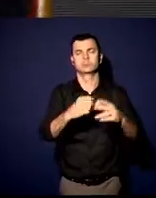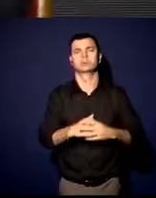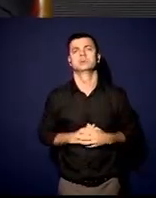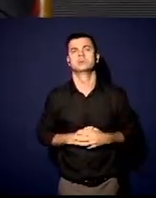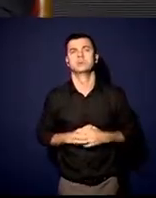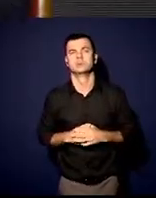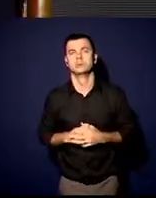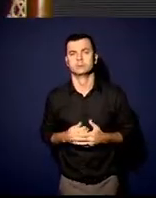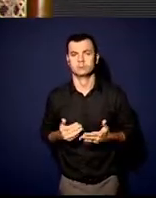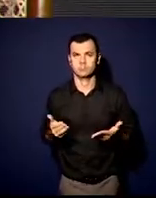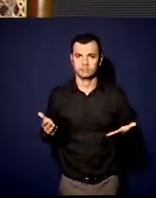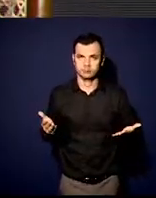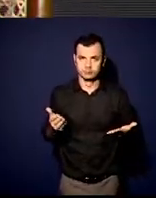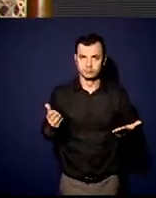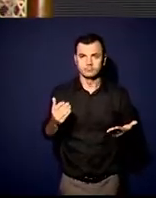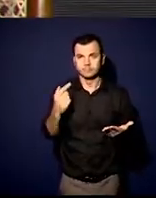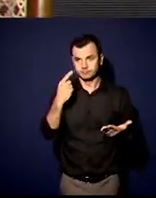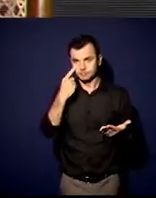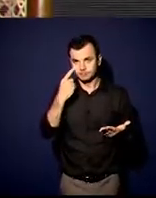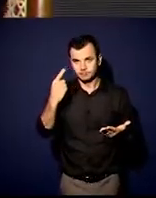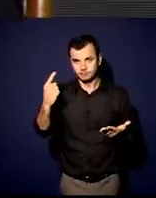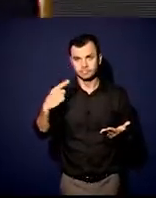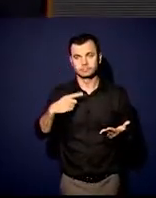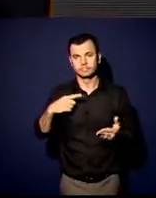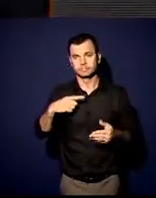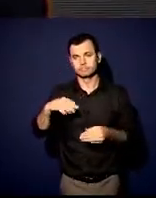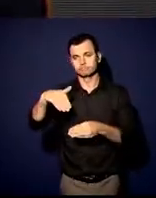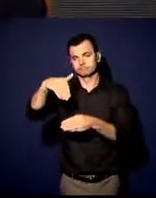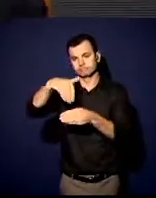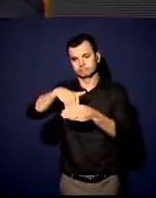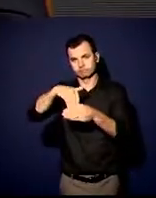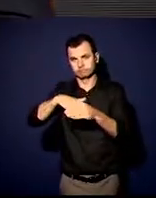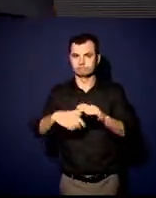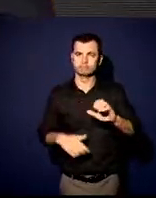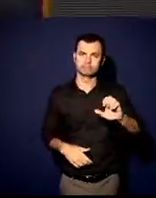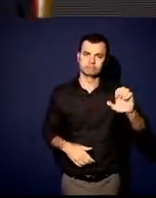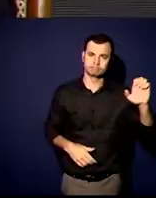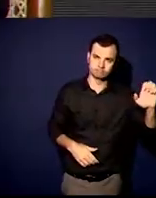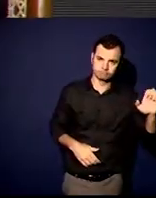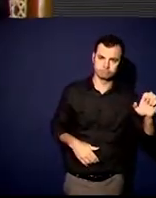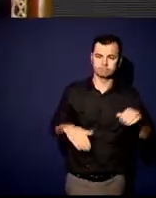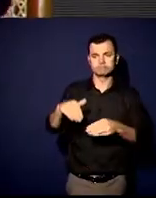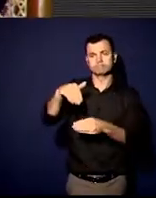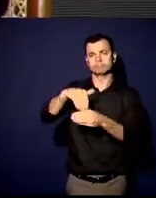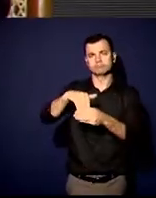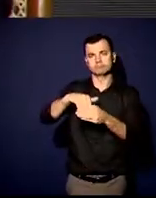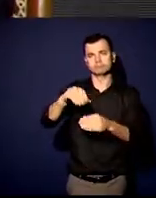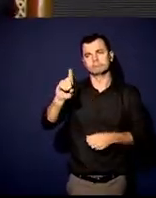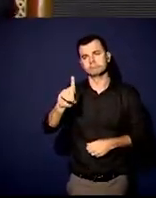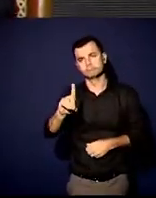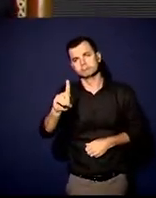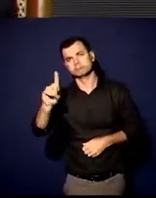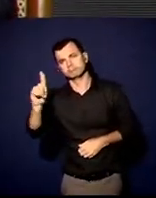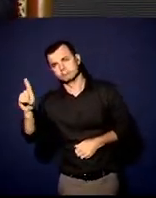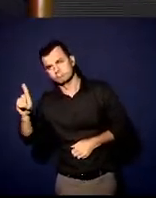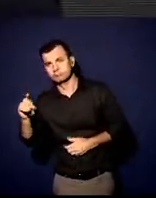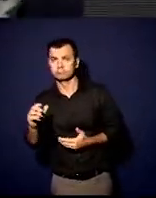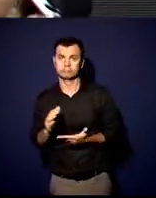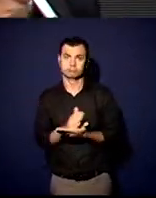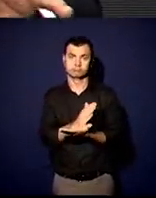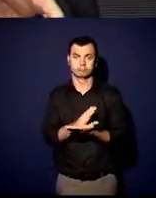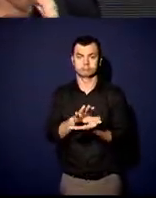claramente definido um eleitor de esquerda um eleitor de direita e alguns eleitores mais moderados